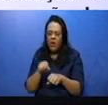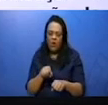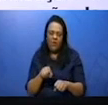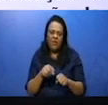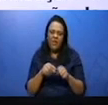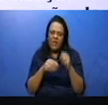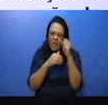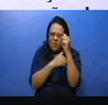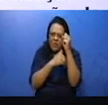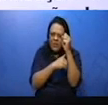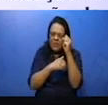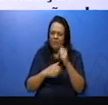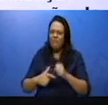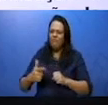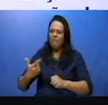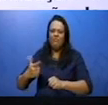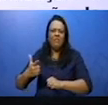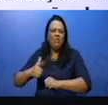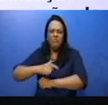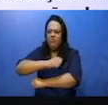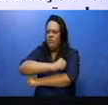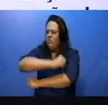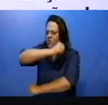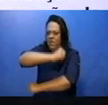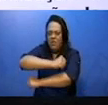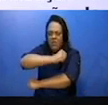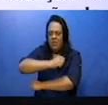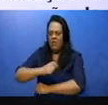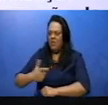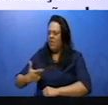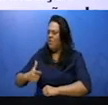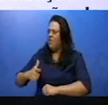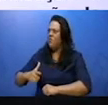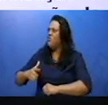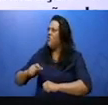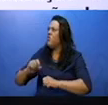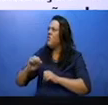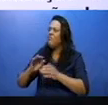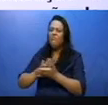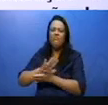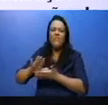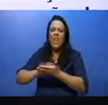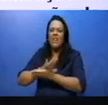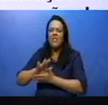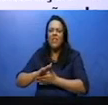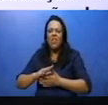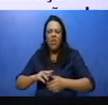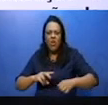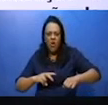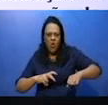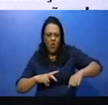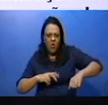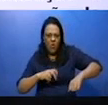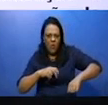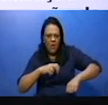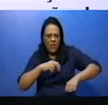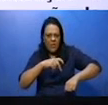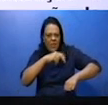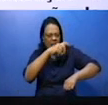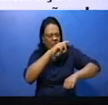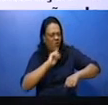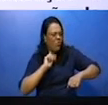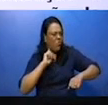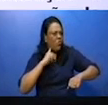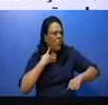janela, nenhum respirador. Apenas uma escada empoeirada subia em direção ao teto, onde havia um alçapão. Um